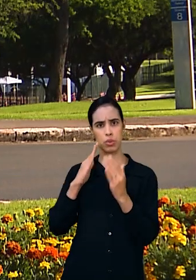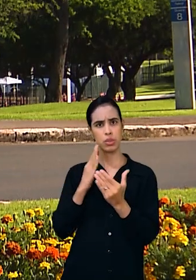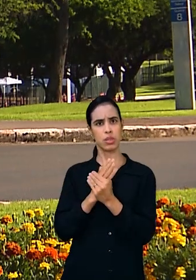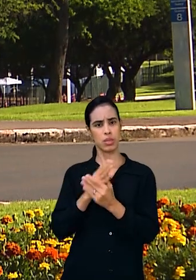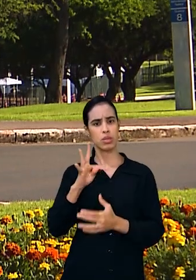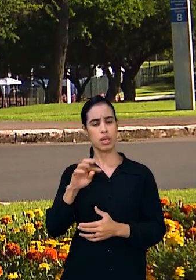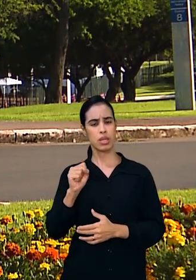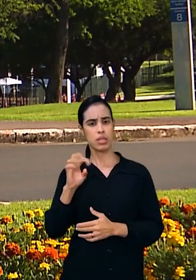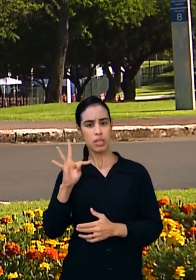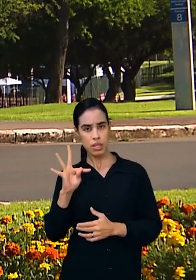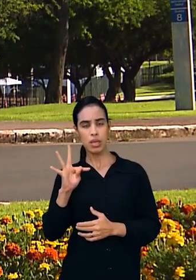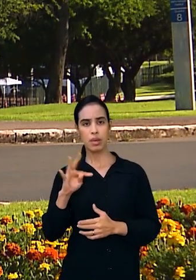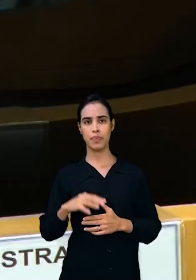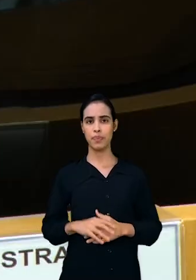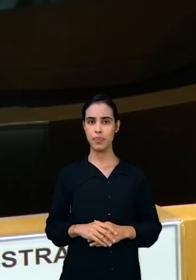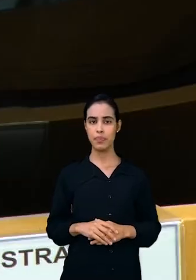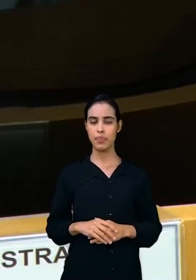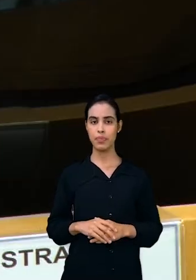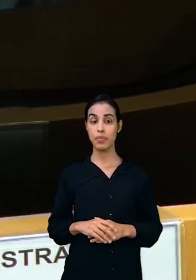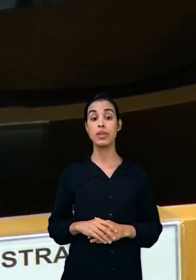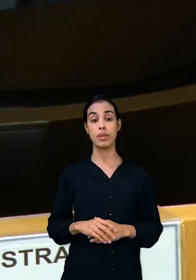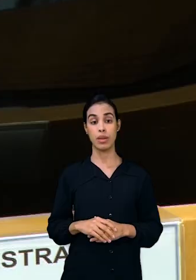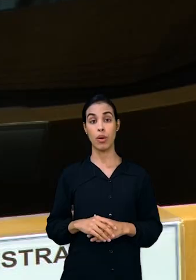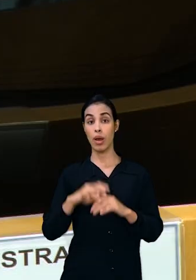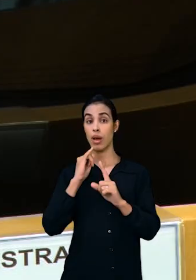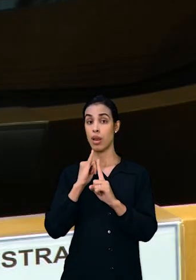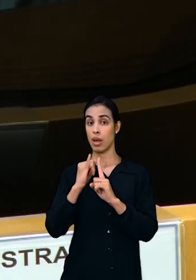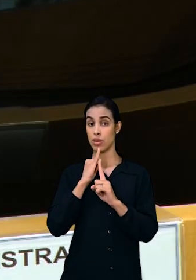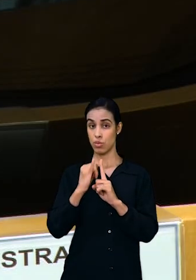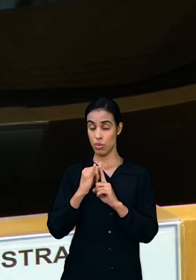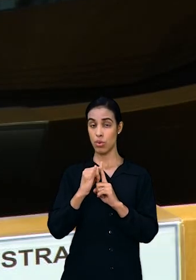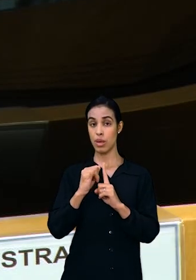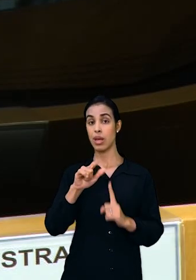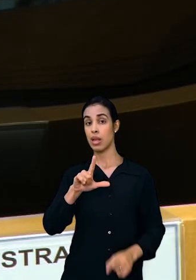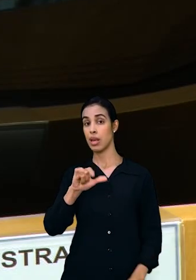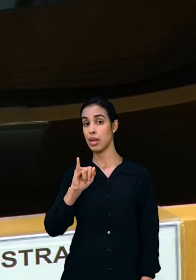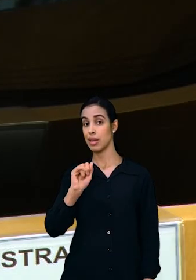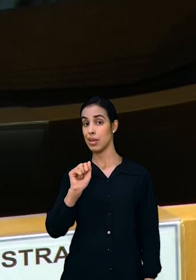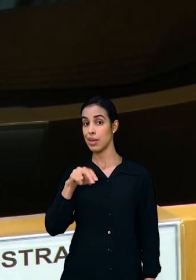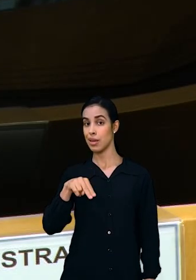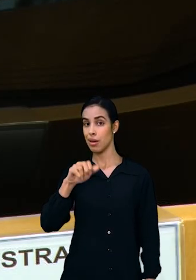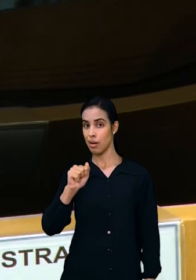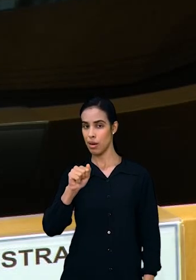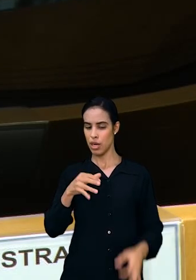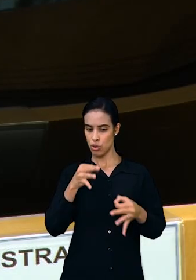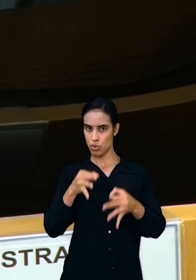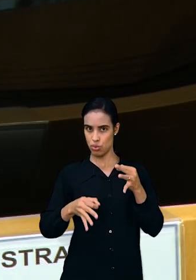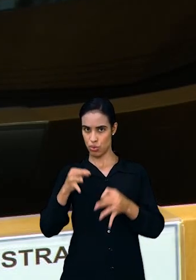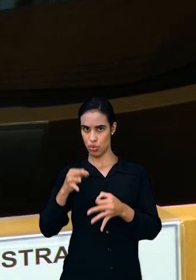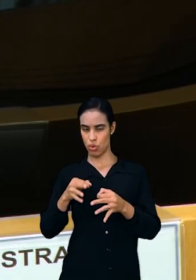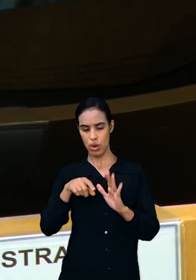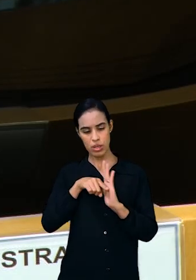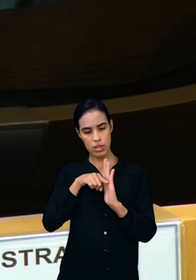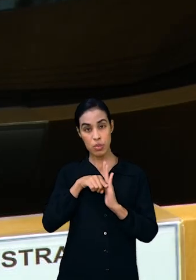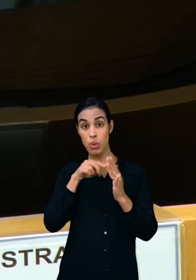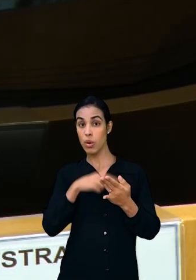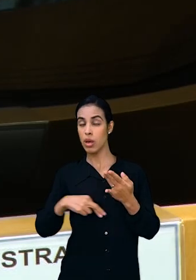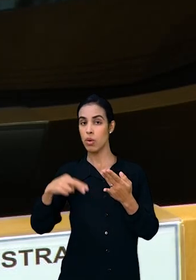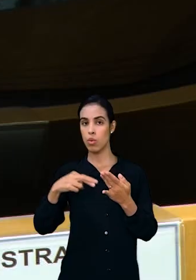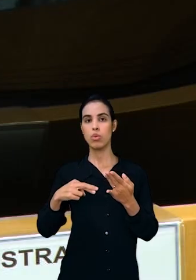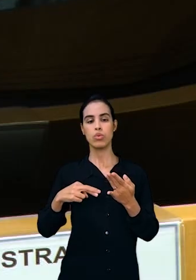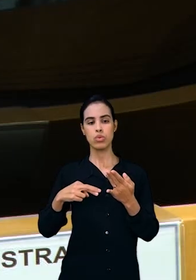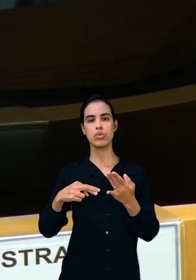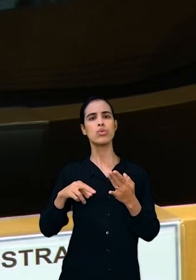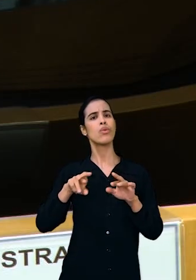Trabalho recorreu ao TST. O caso, julgado em planilha, teve como relatora a ministra Liana Schaibe. Ao analisar